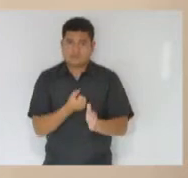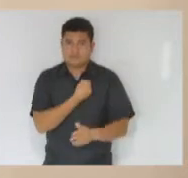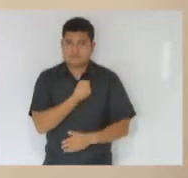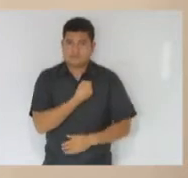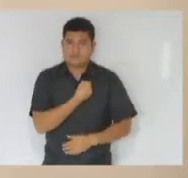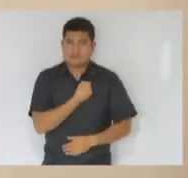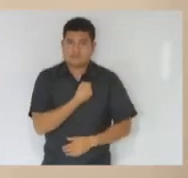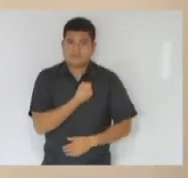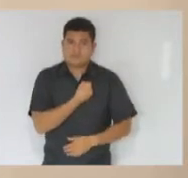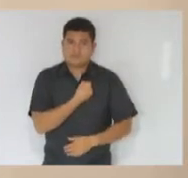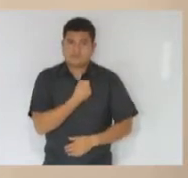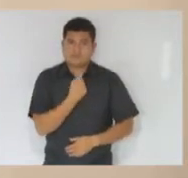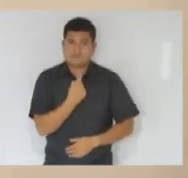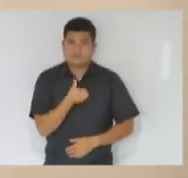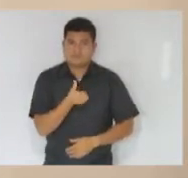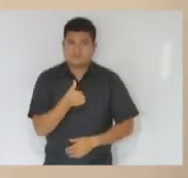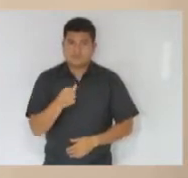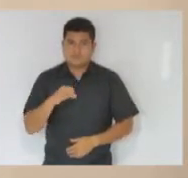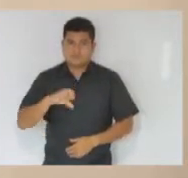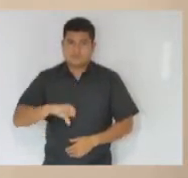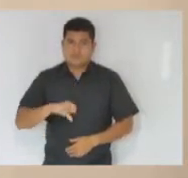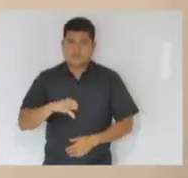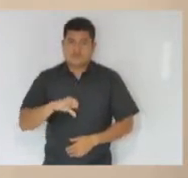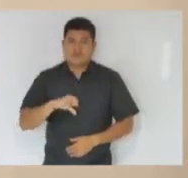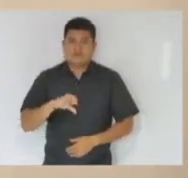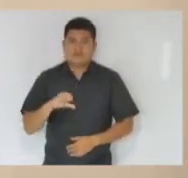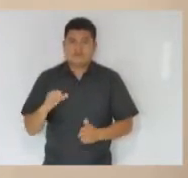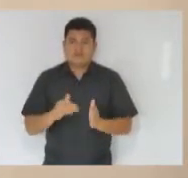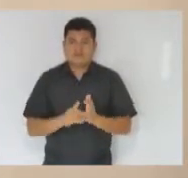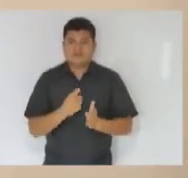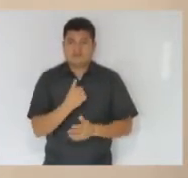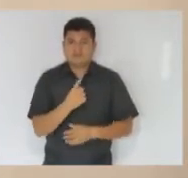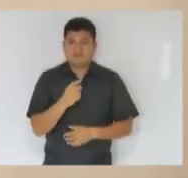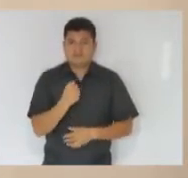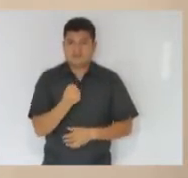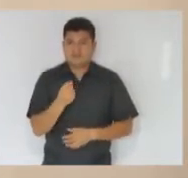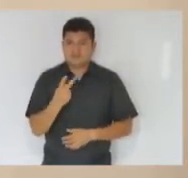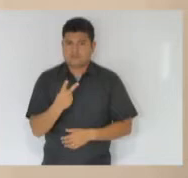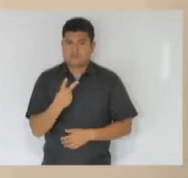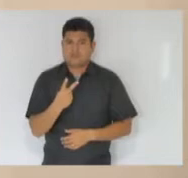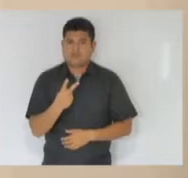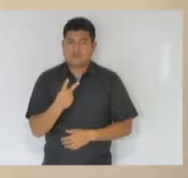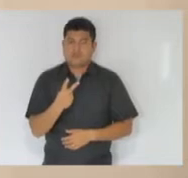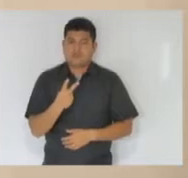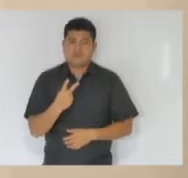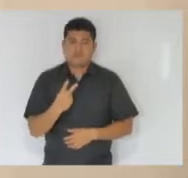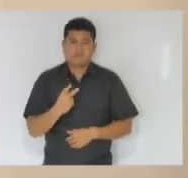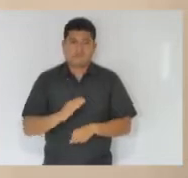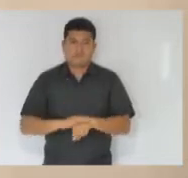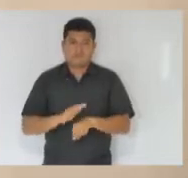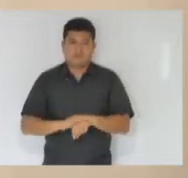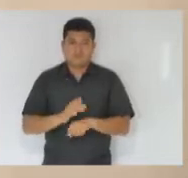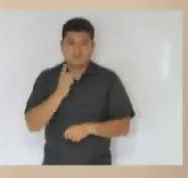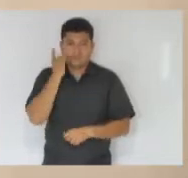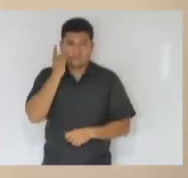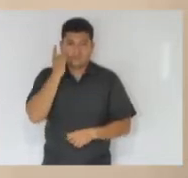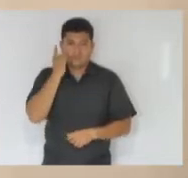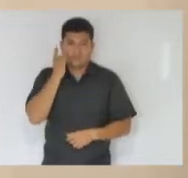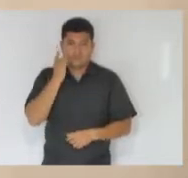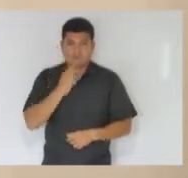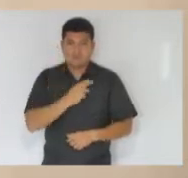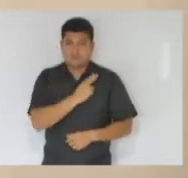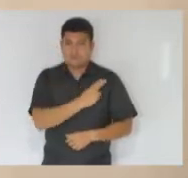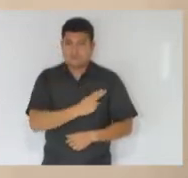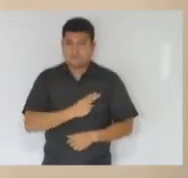Indicações 168, 169, 176, 181 e 182, autor deputado delegado Ulisses Gabriel.